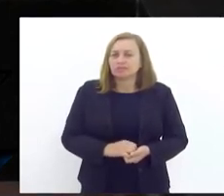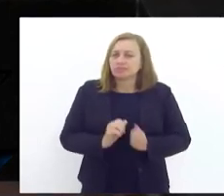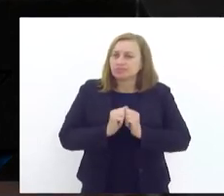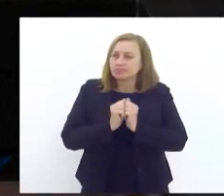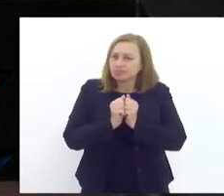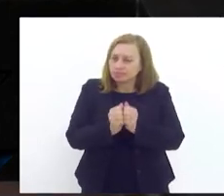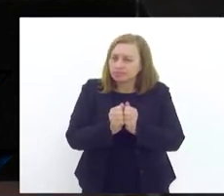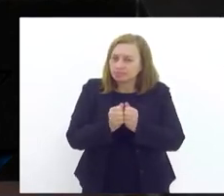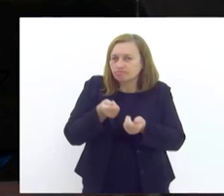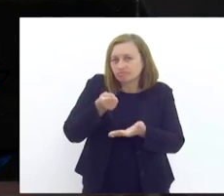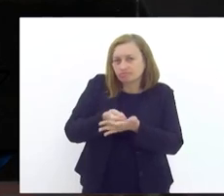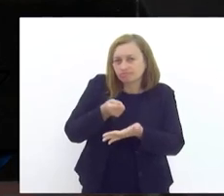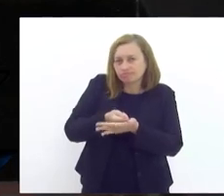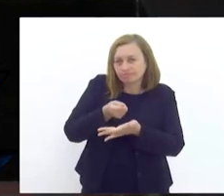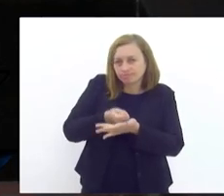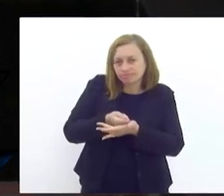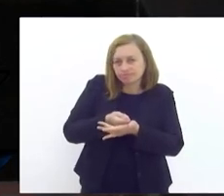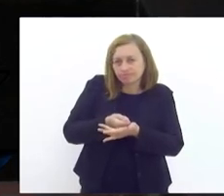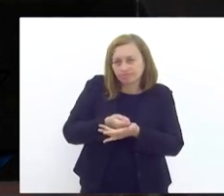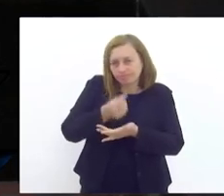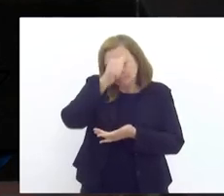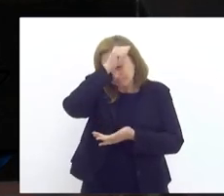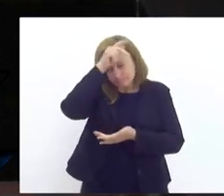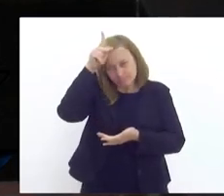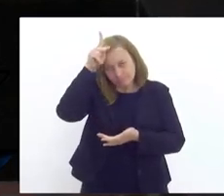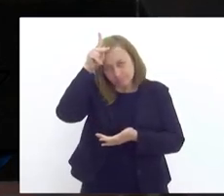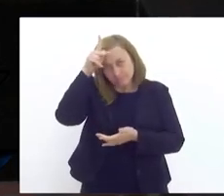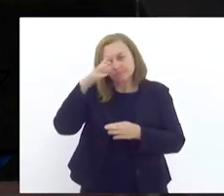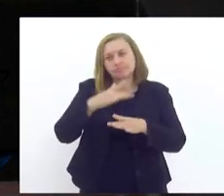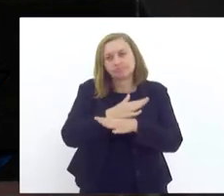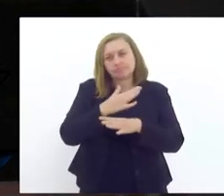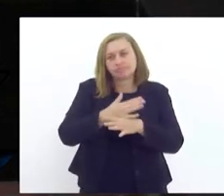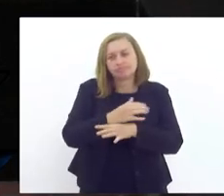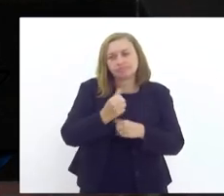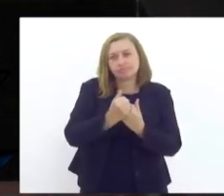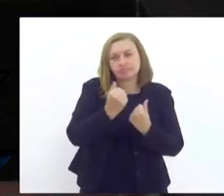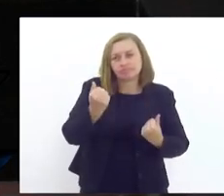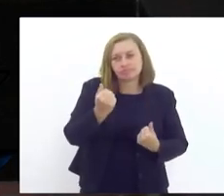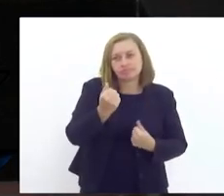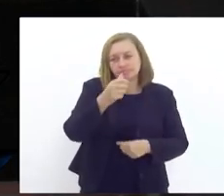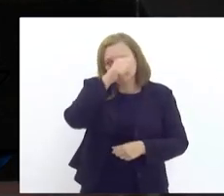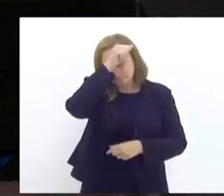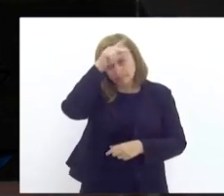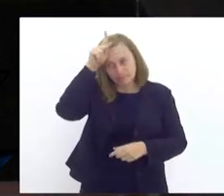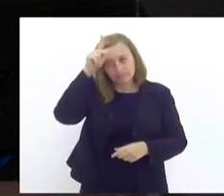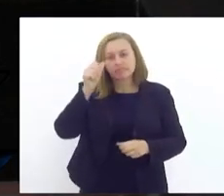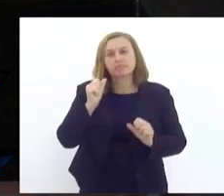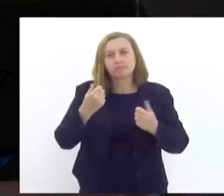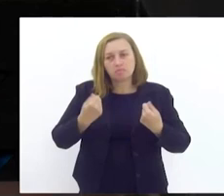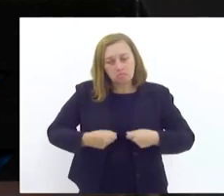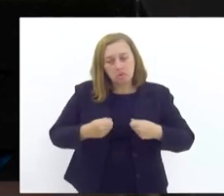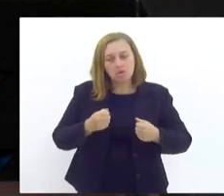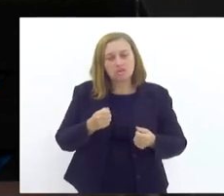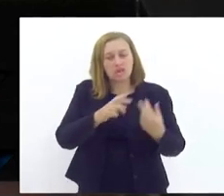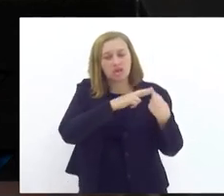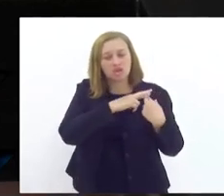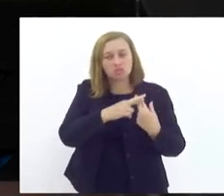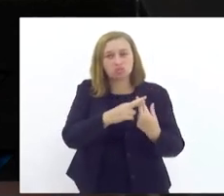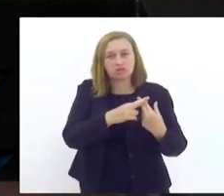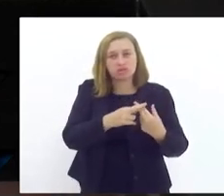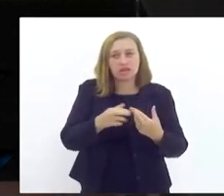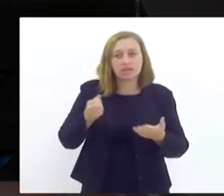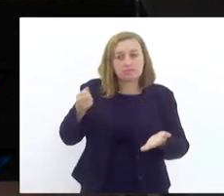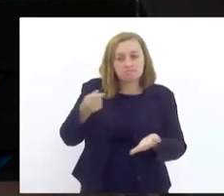Tarefa e obrigar com que o prefeito da cidade o vice-prefeito possa arcar com a sua responsabilidade